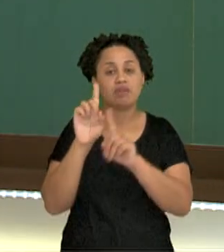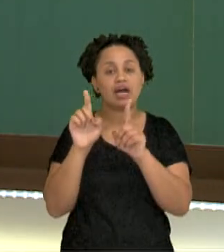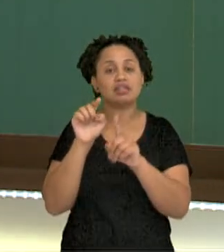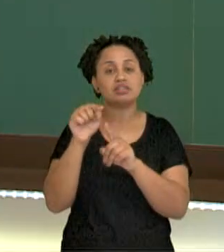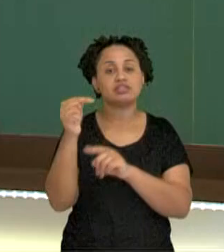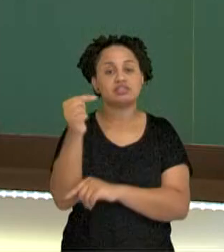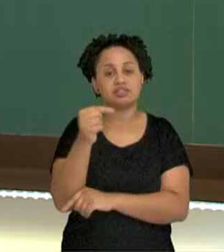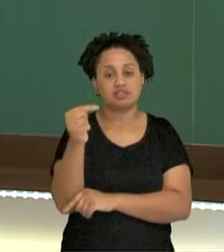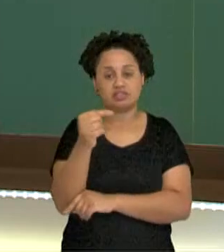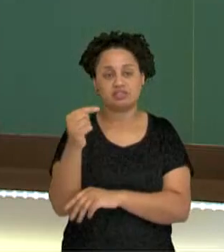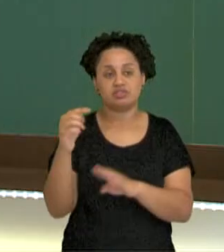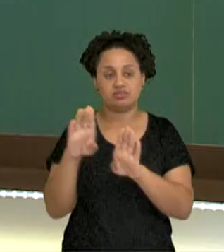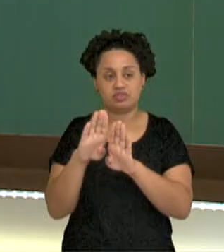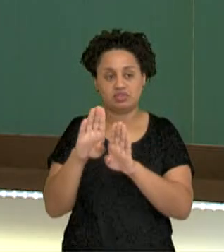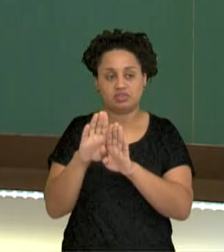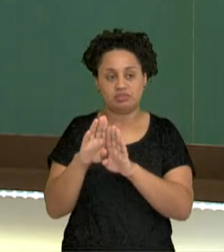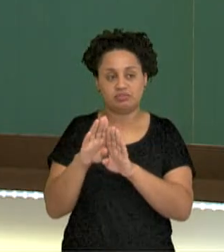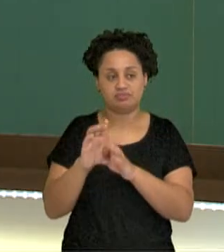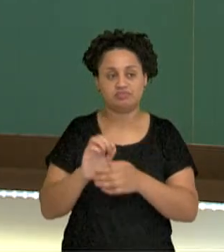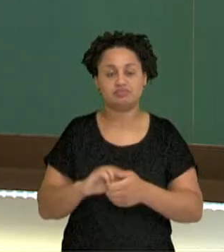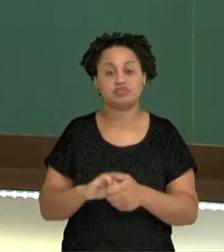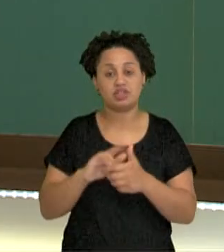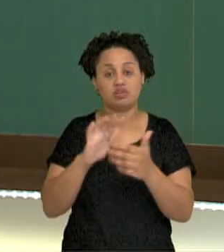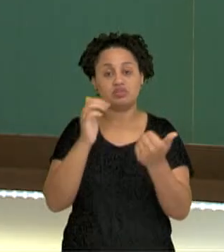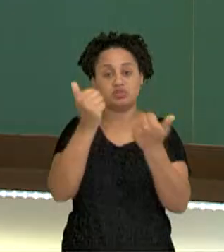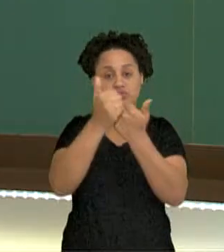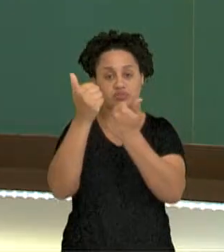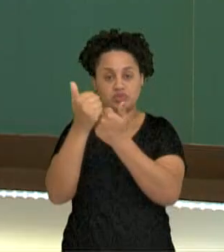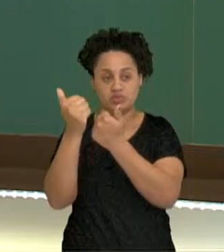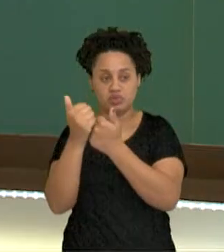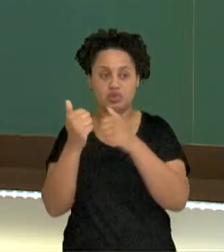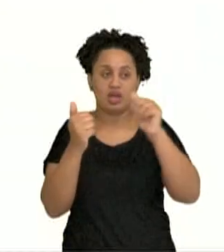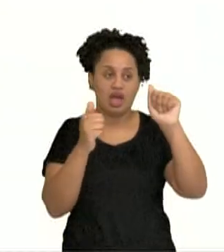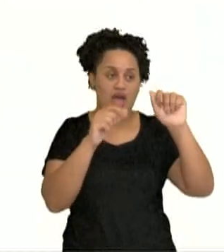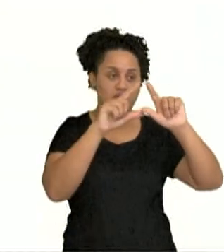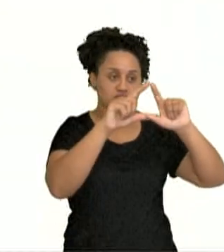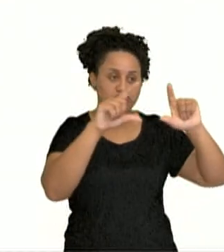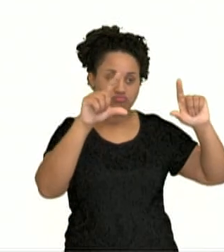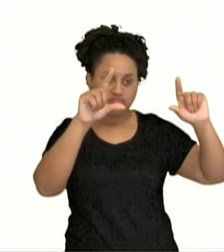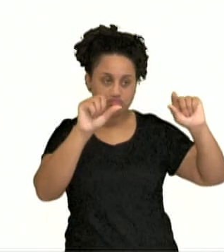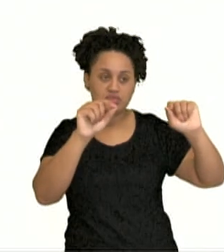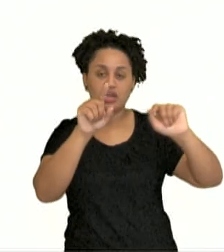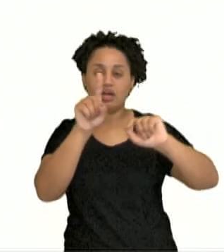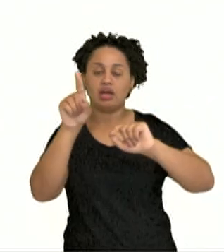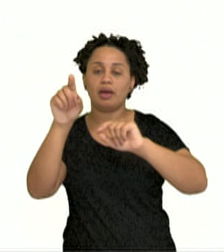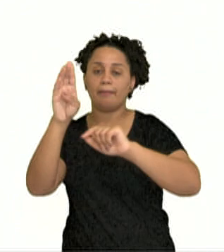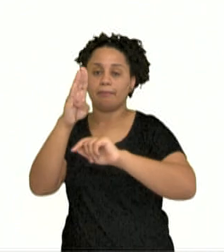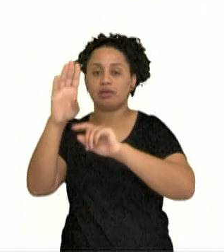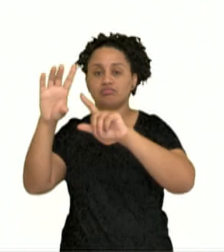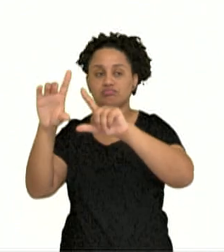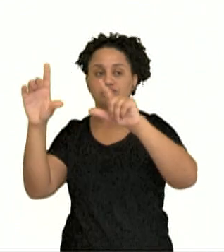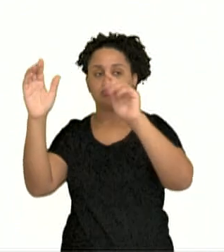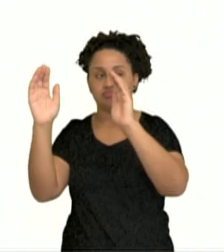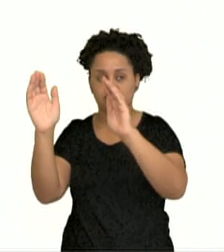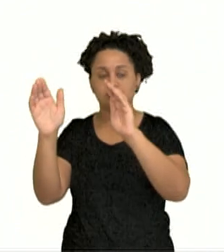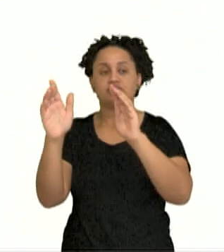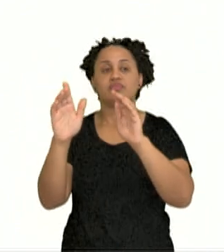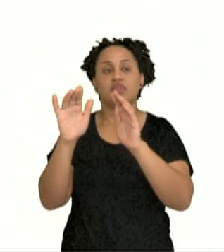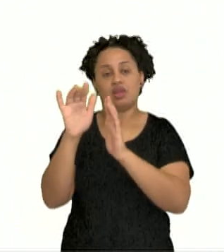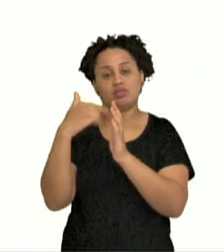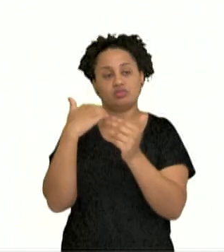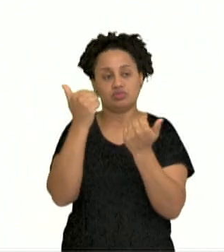valor negativo. Substituo todo mundo aqui na expressão, essa expressão que está lá no enunciado,